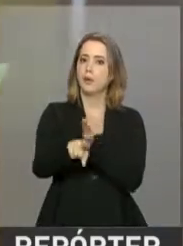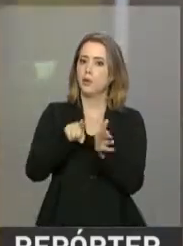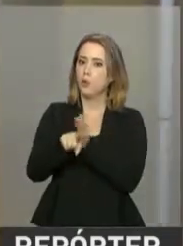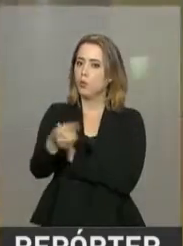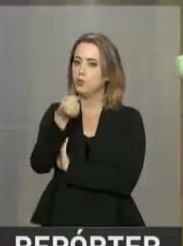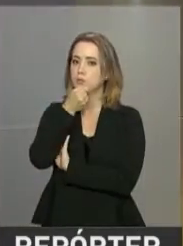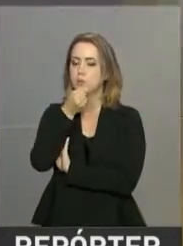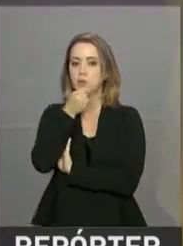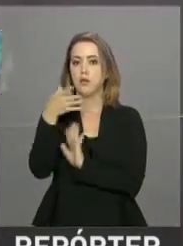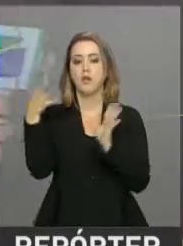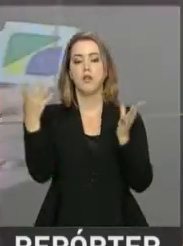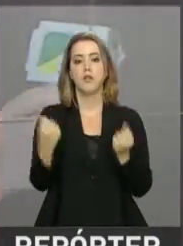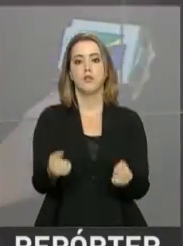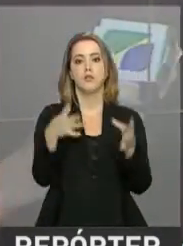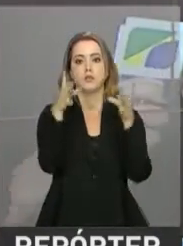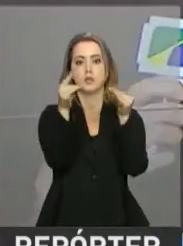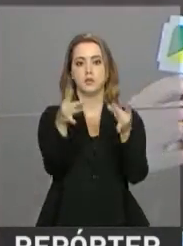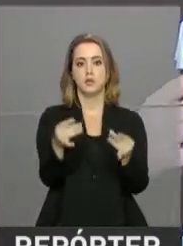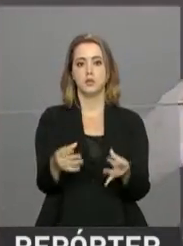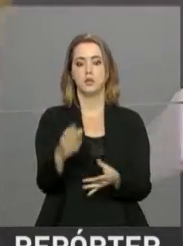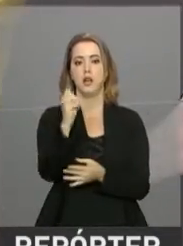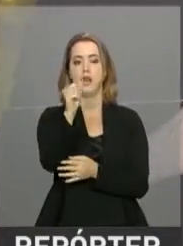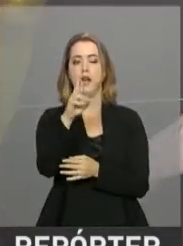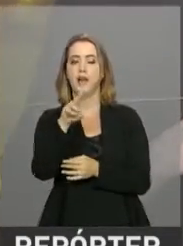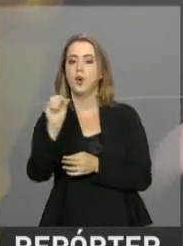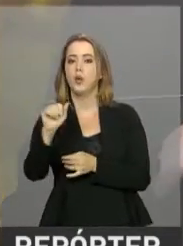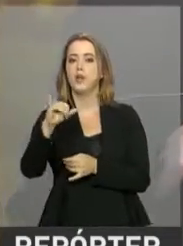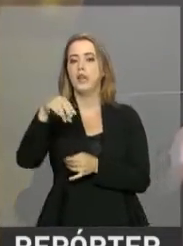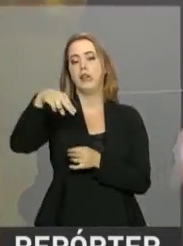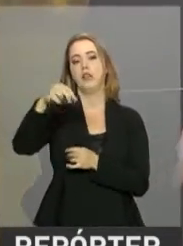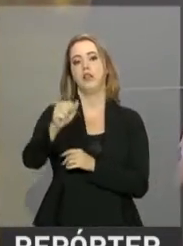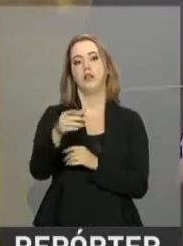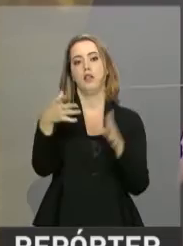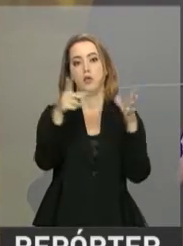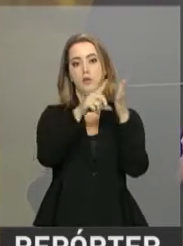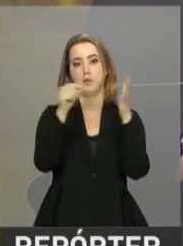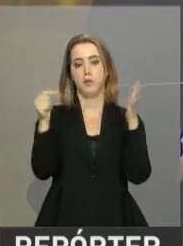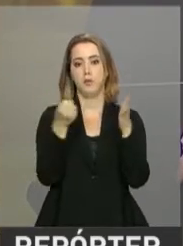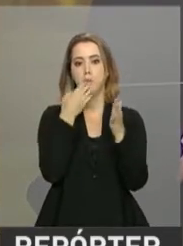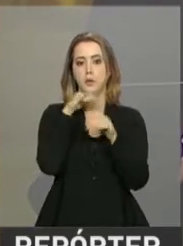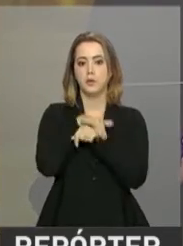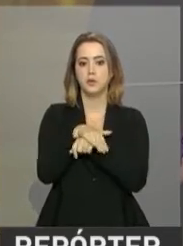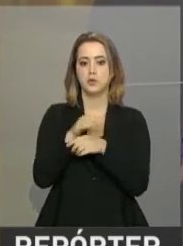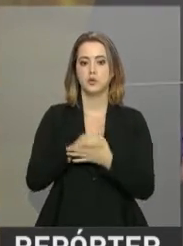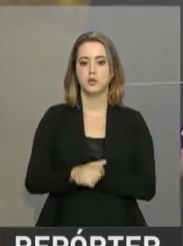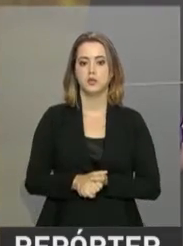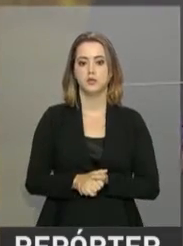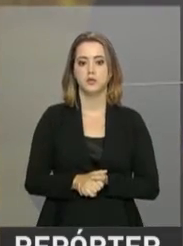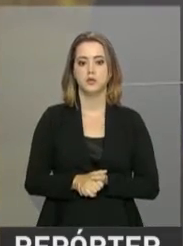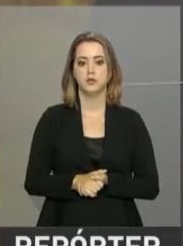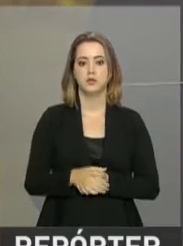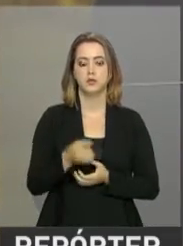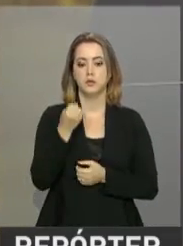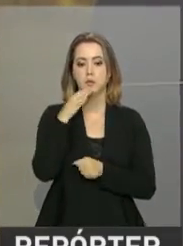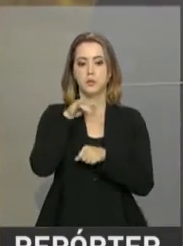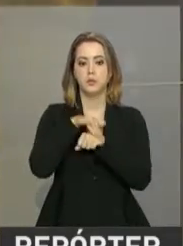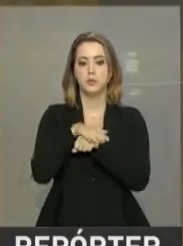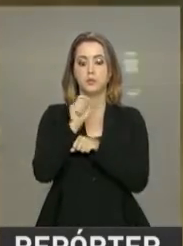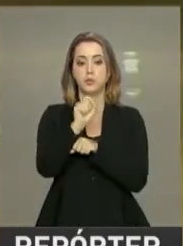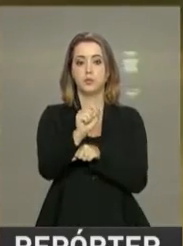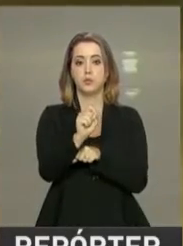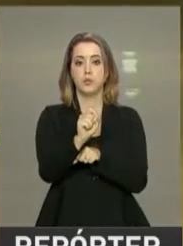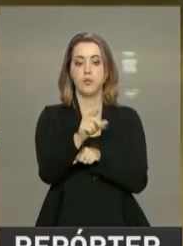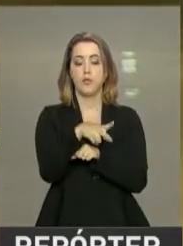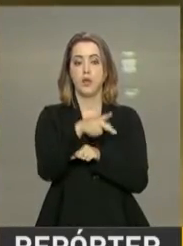saber os detalhes com a repórter carolina beca que está ao vivo no palácio do planalto boa noite carolina boa noite ano e segundo